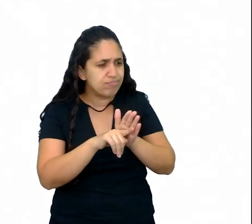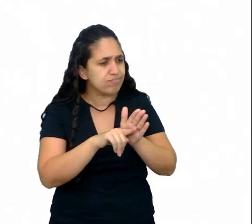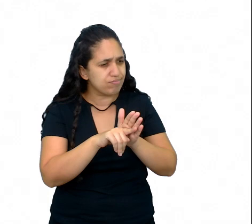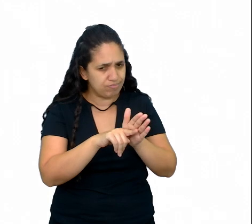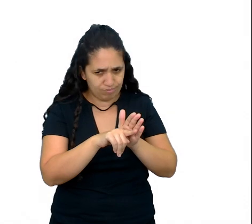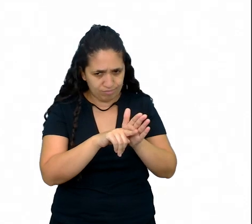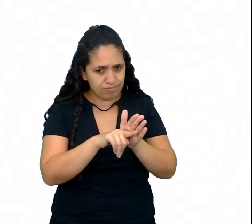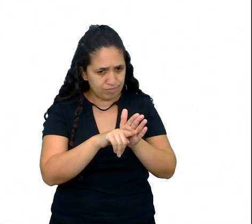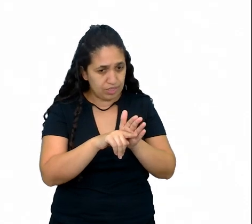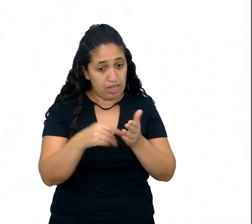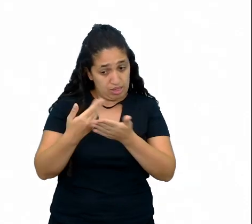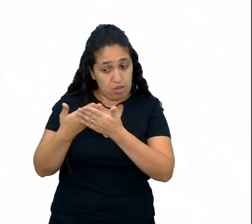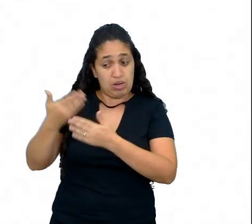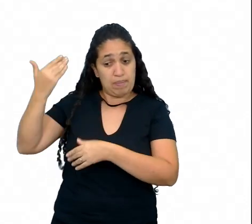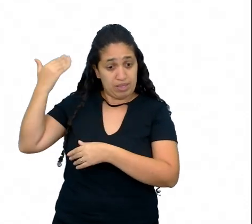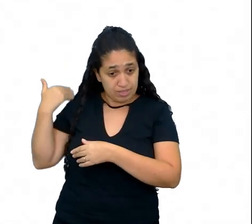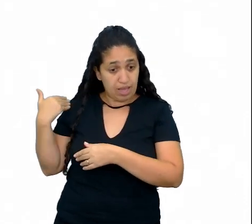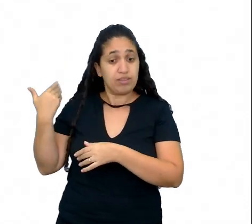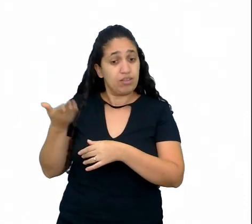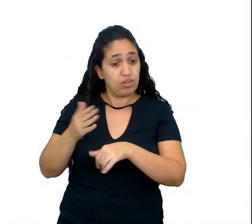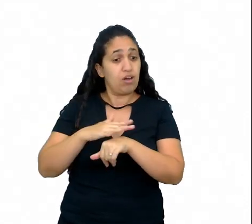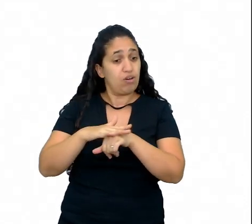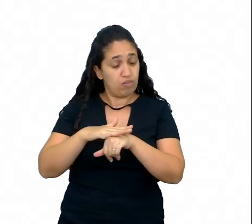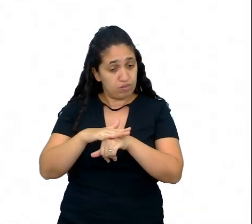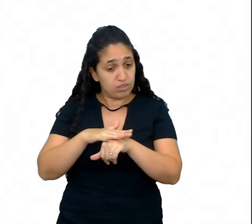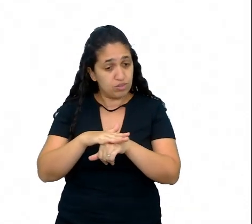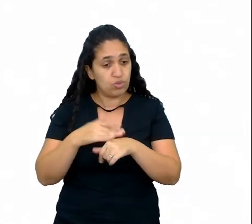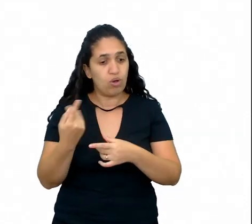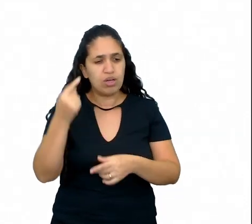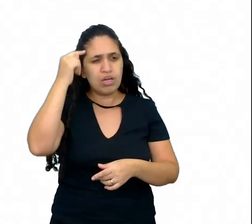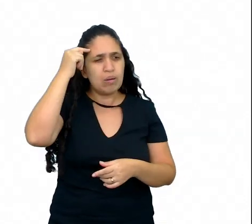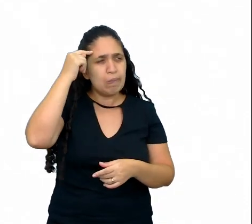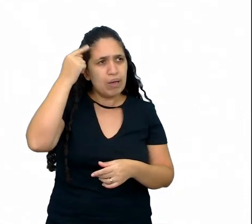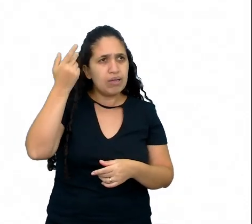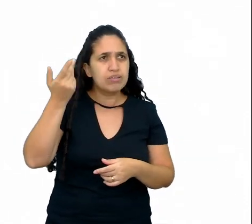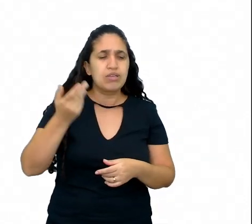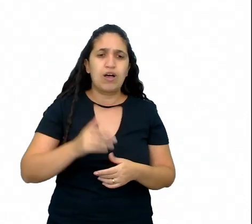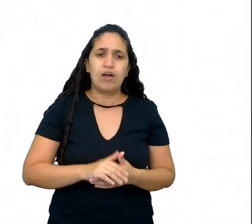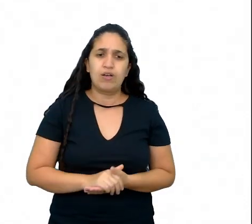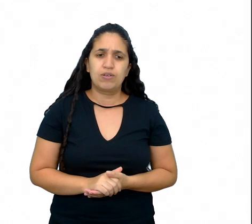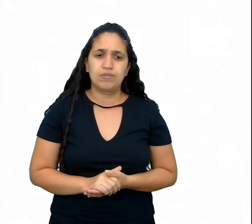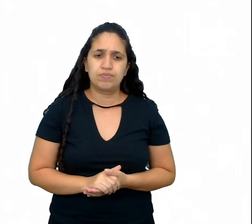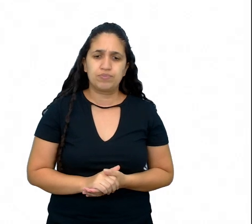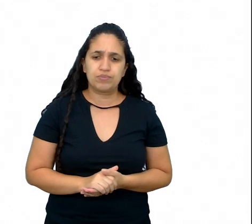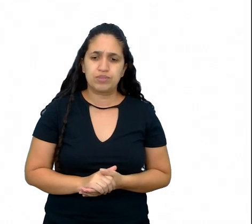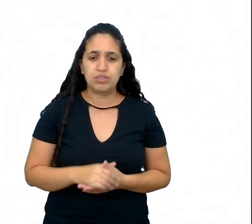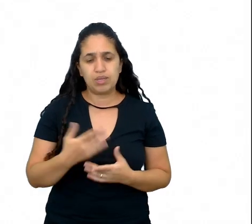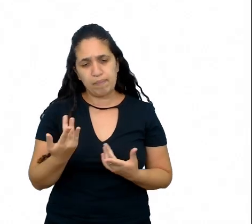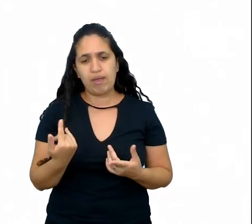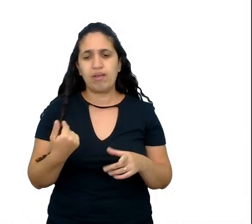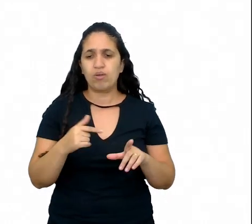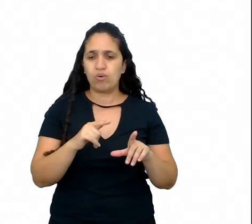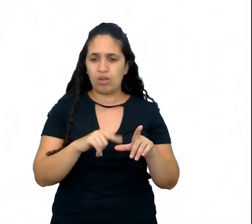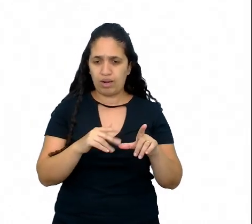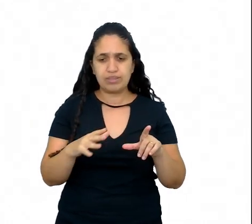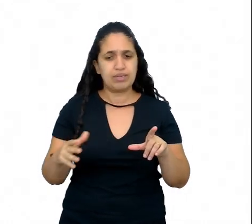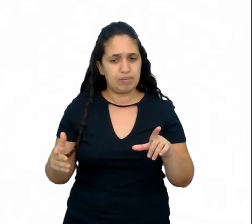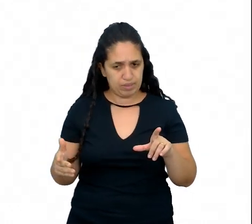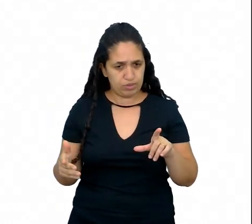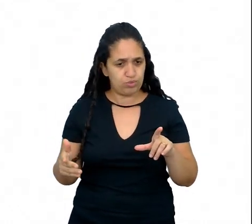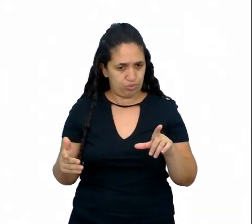também da aula passada, né, e a gente também ali pensa ali também sobre o letramento, né, e todas